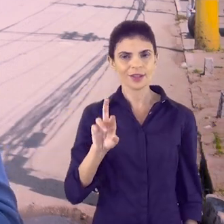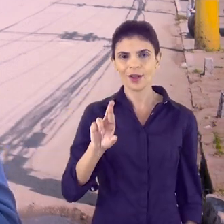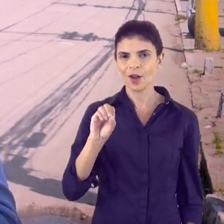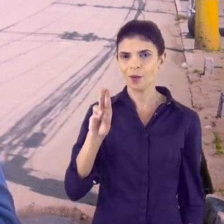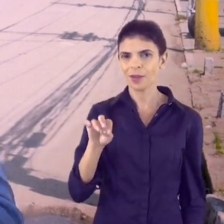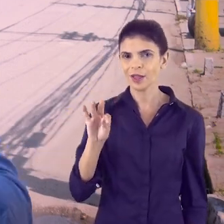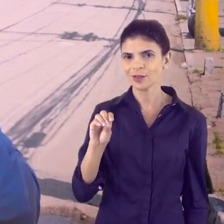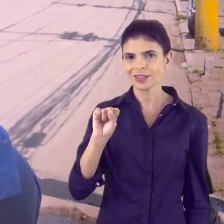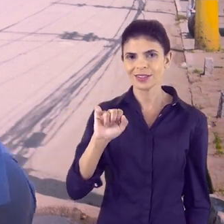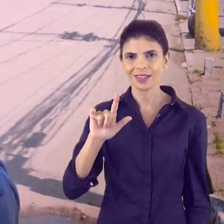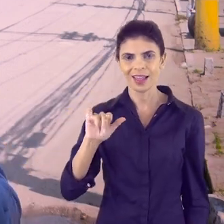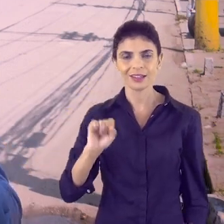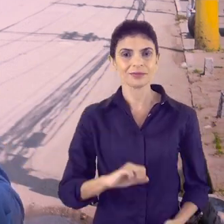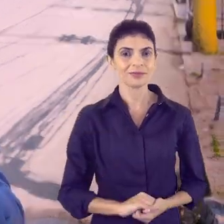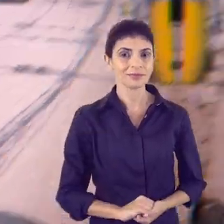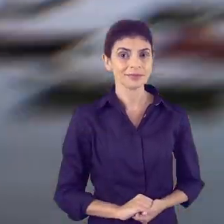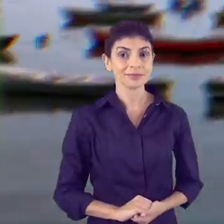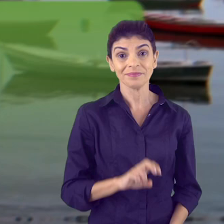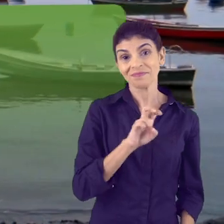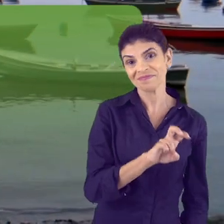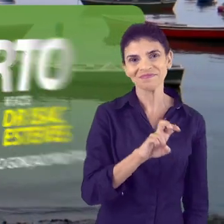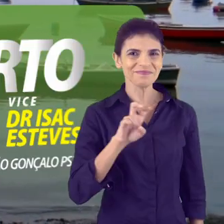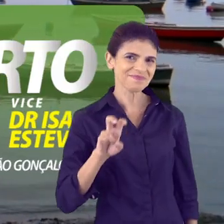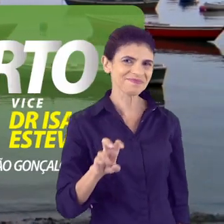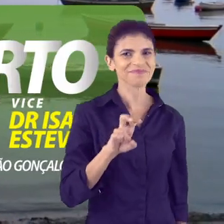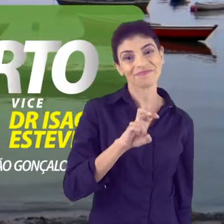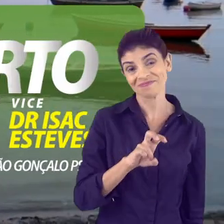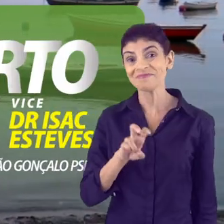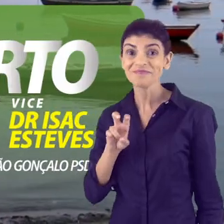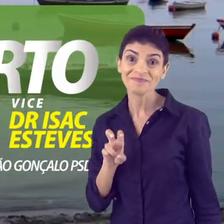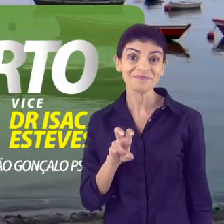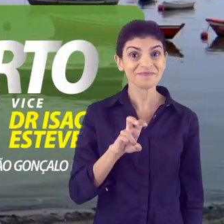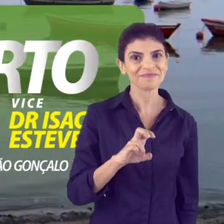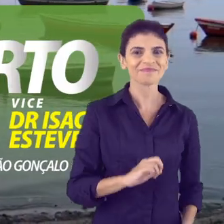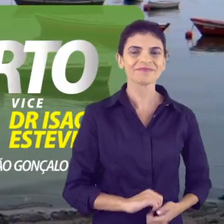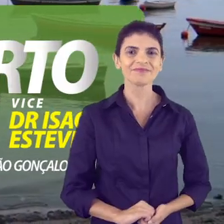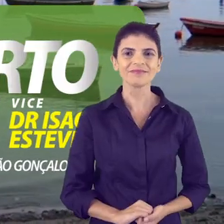Roberto Salles, 55. 55 para prefeito.